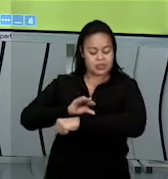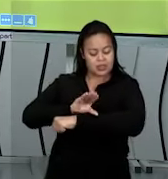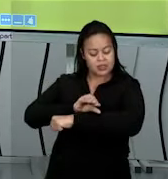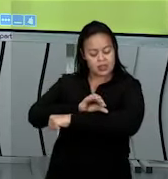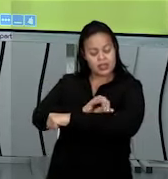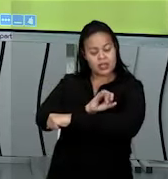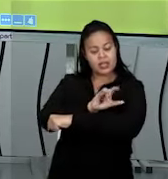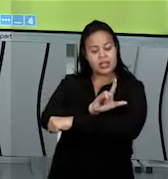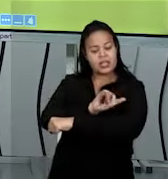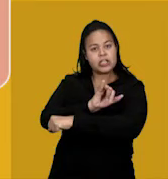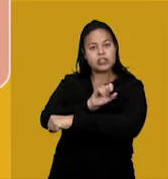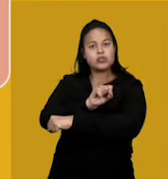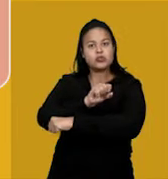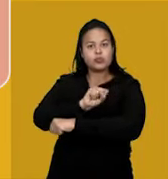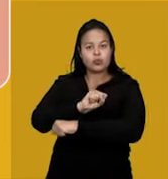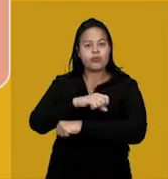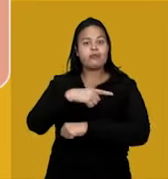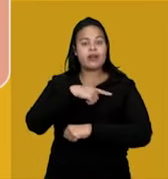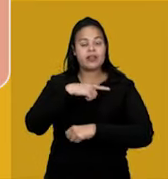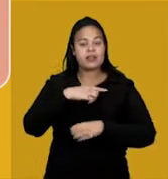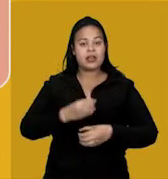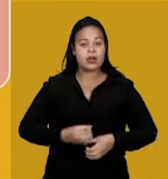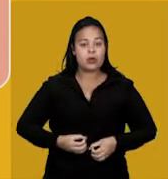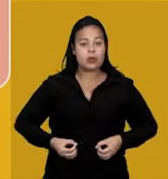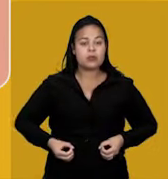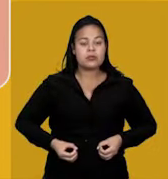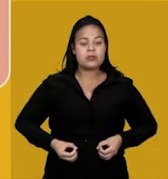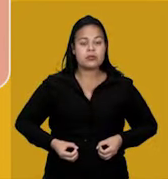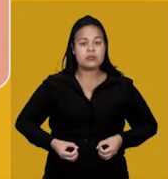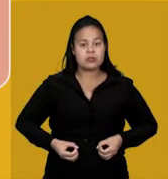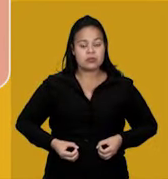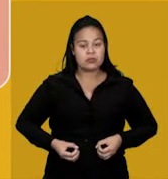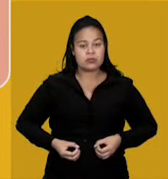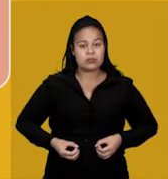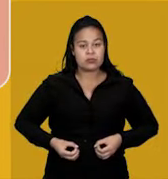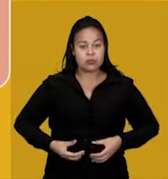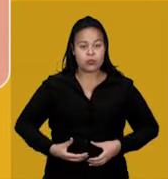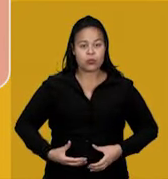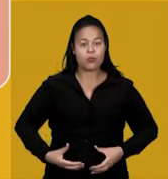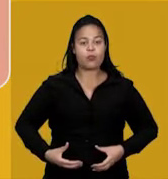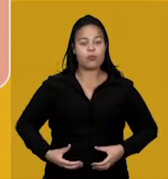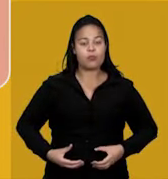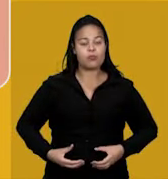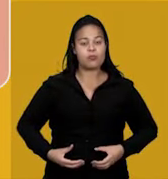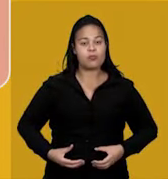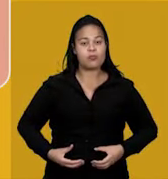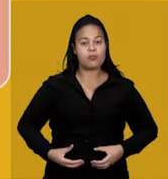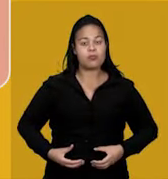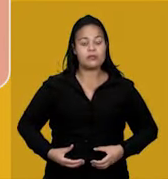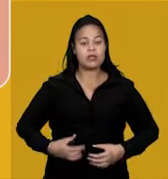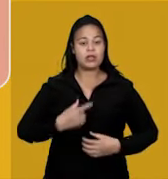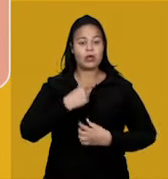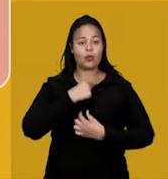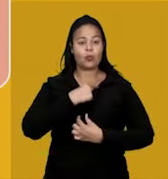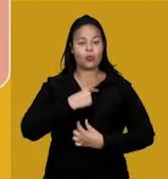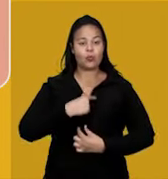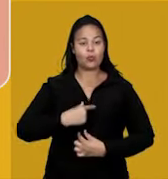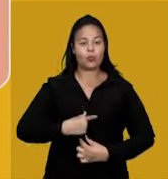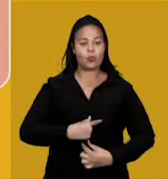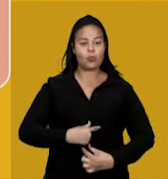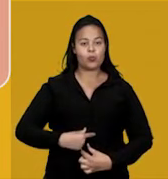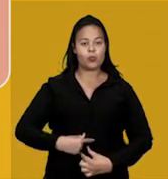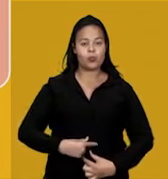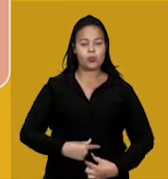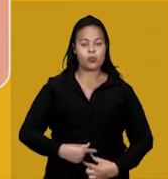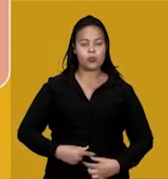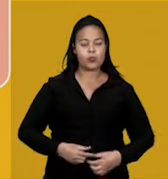ter o útero, a bexiga e o intestino. Ah, professor, então quer dizer que o útero, ele